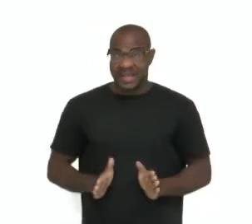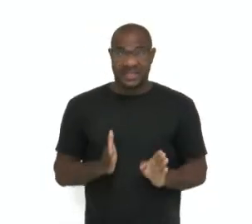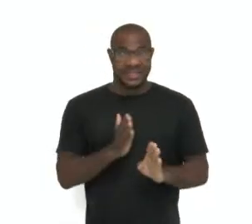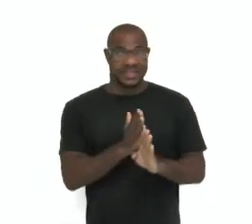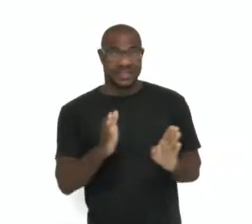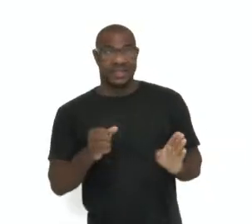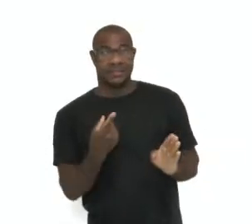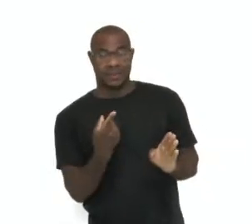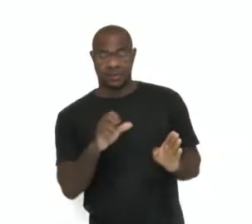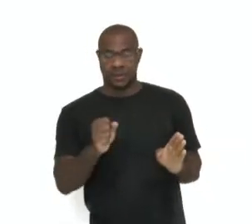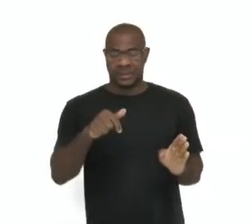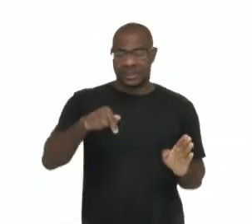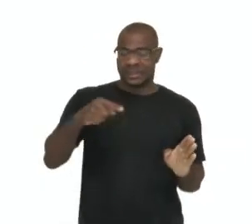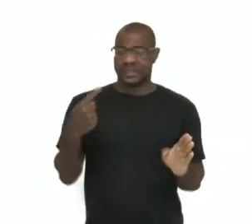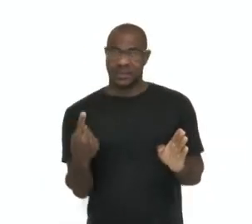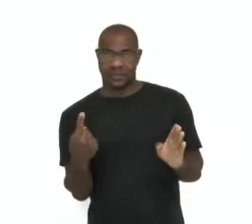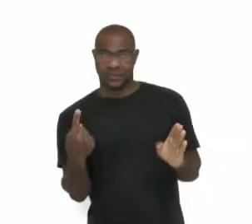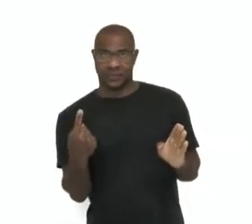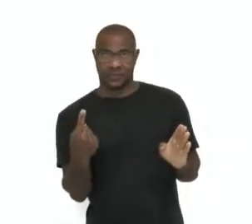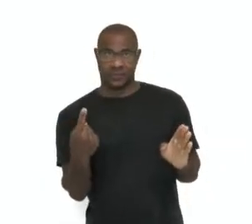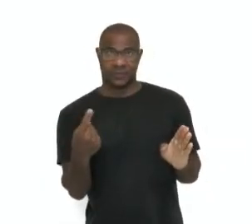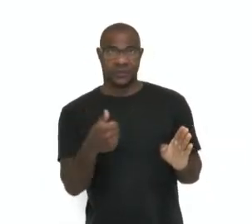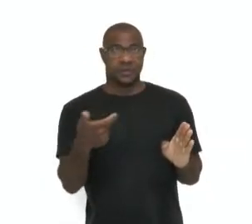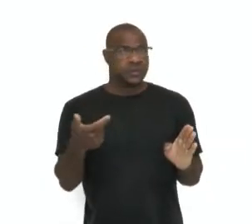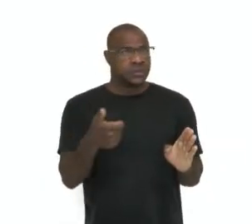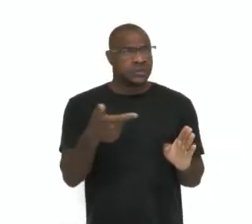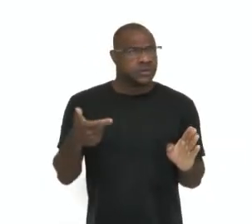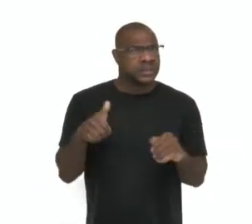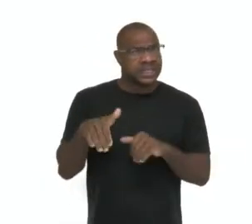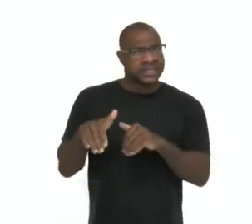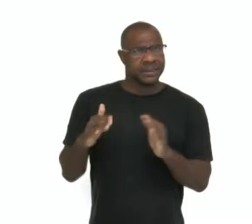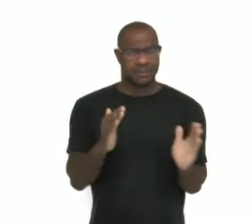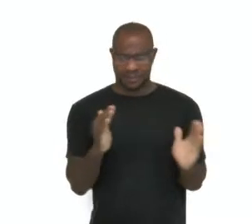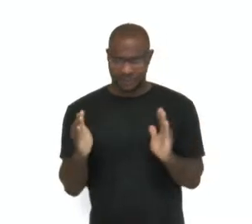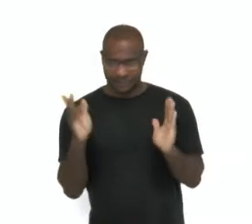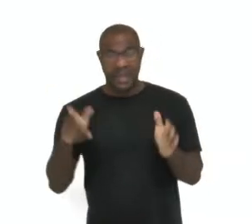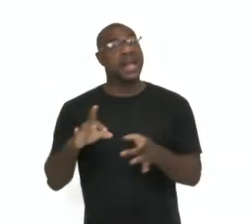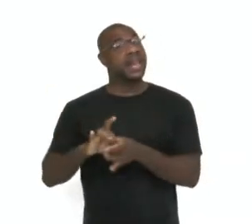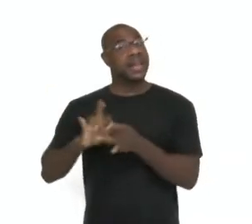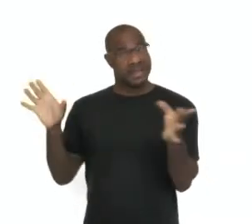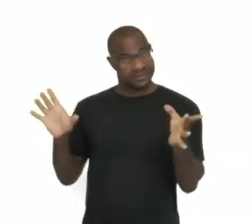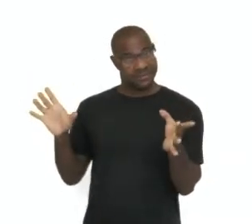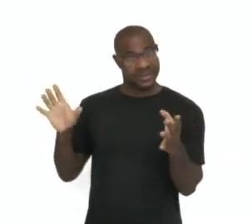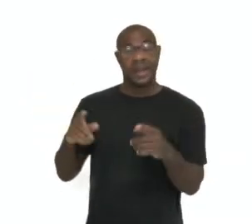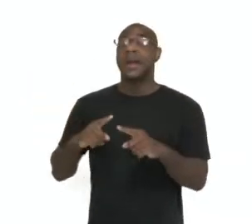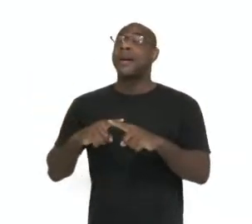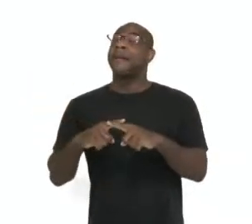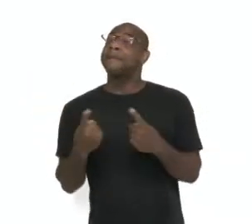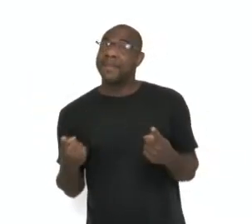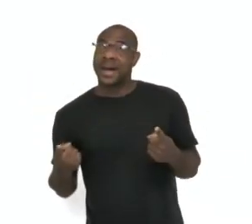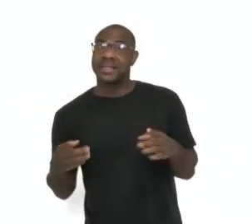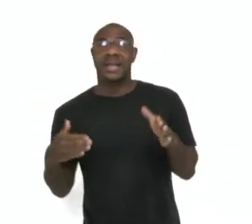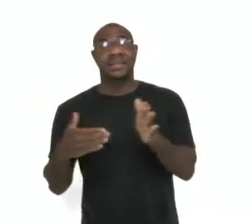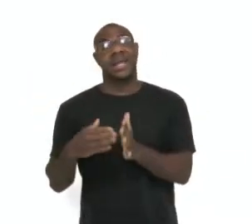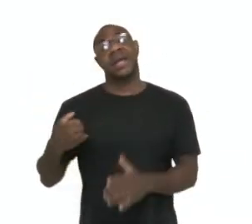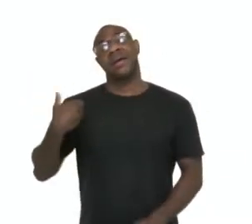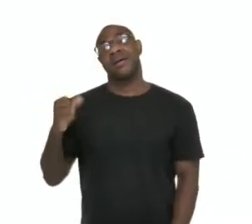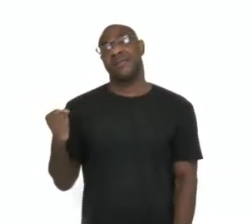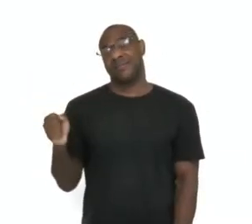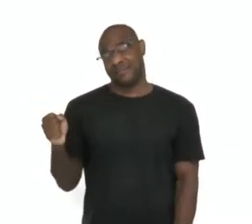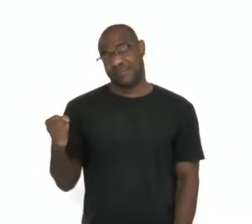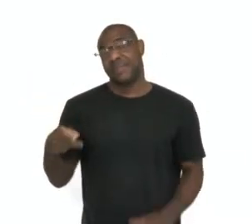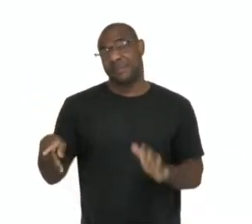1871, 28 de setembro, seriam considerados livres. Mas até os 8 anos de idade